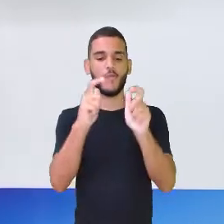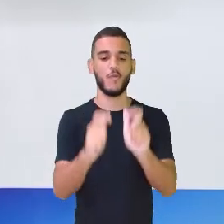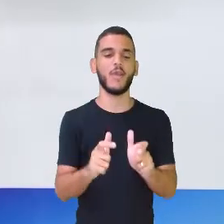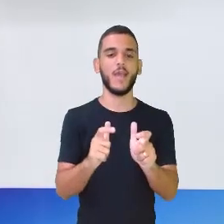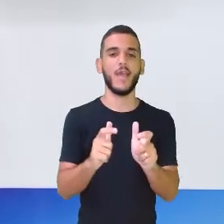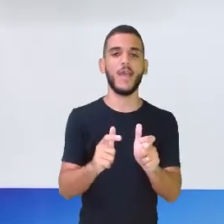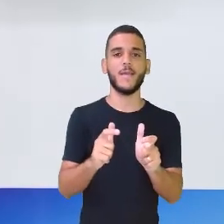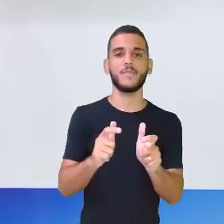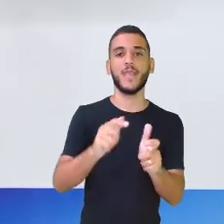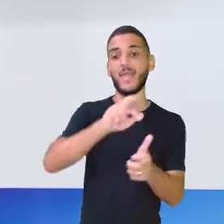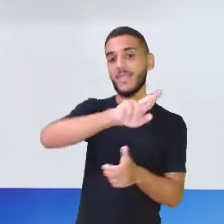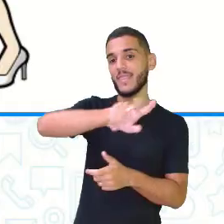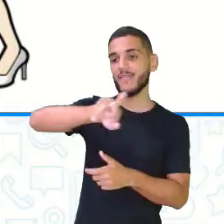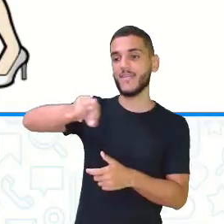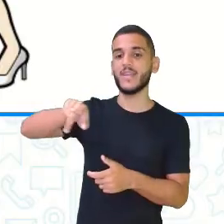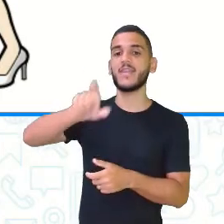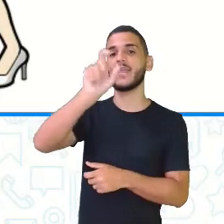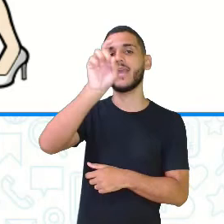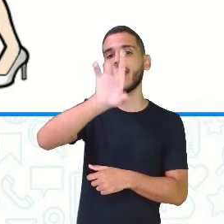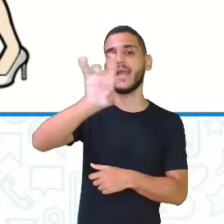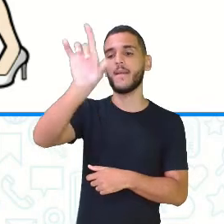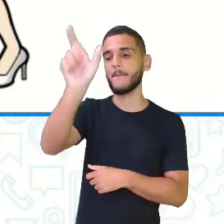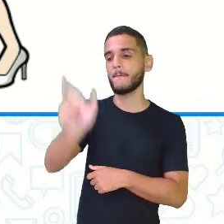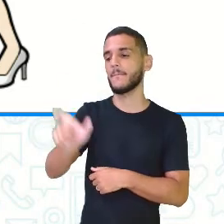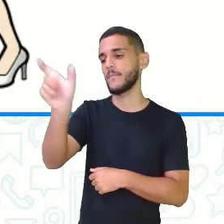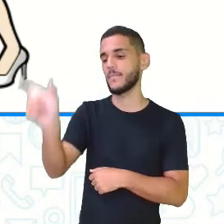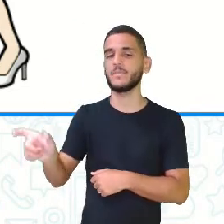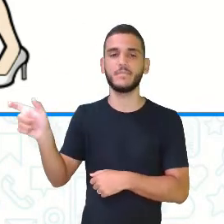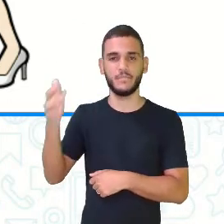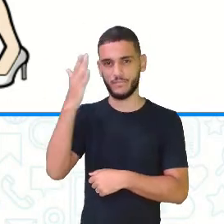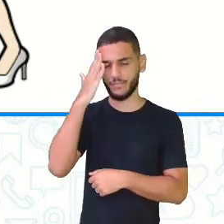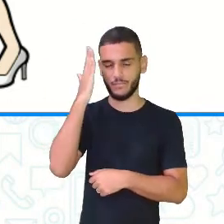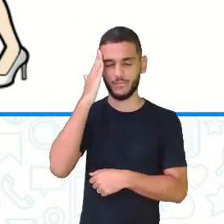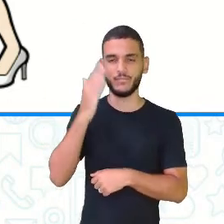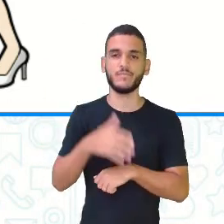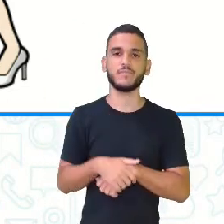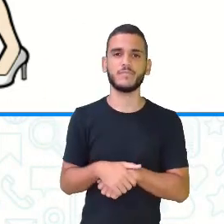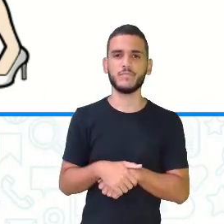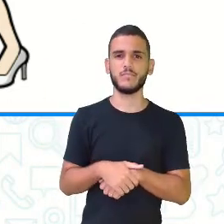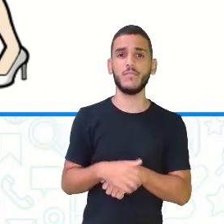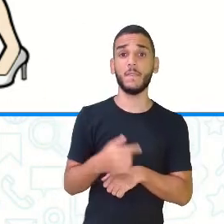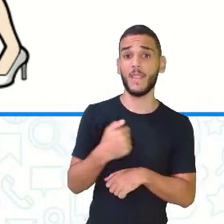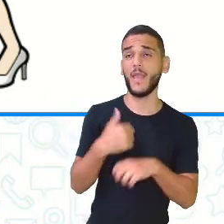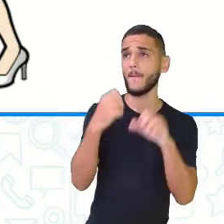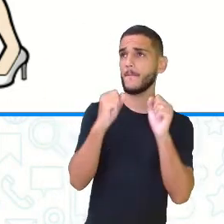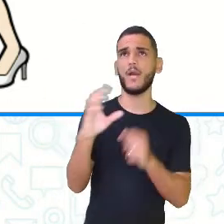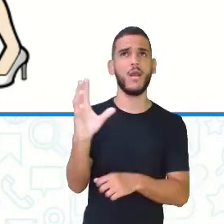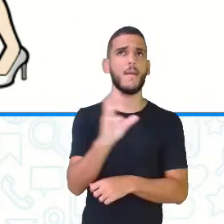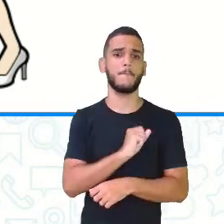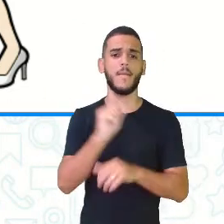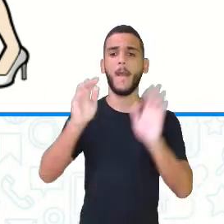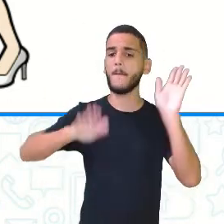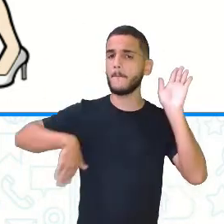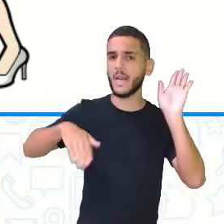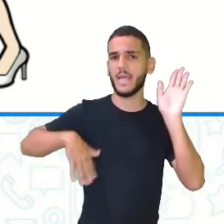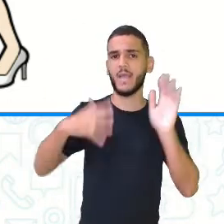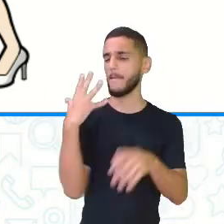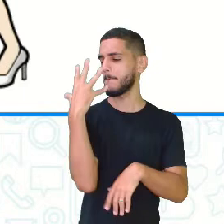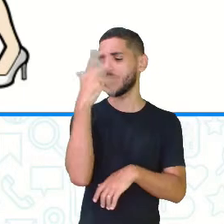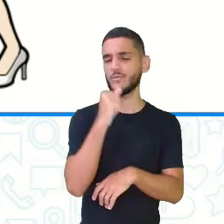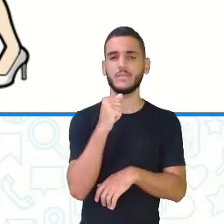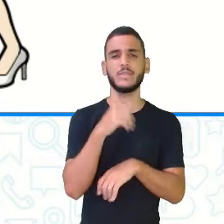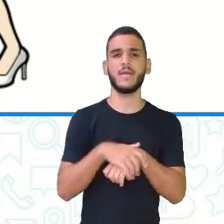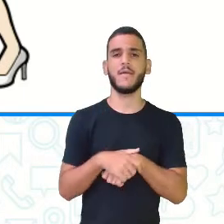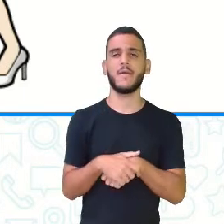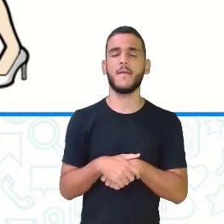como eu coloquei aqui, com o observador. Como eu posso dizer, eu posso achar uma praia belíssima, mas a professora Kedma, que eu também vou achar difícil que ela ache a